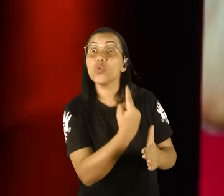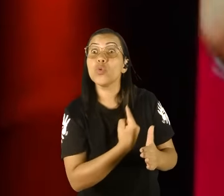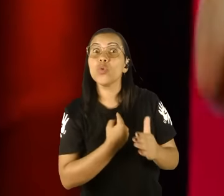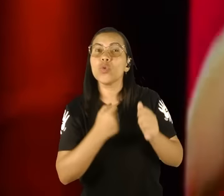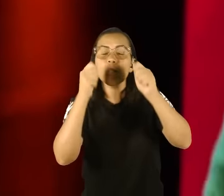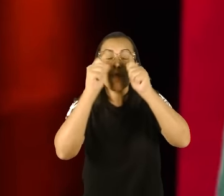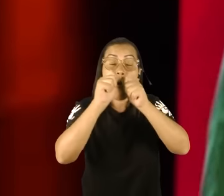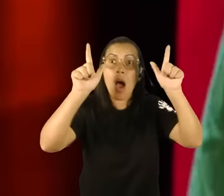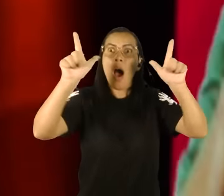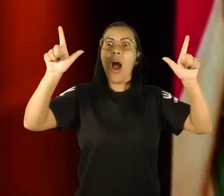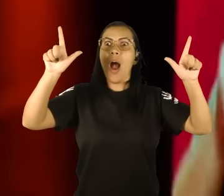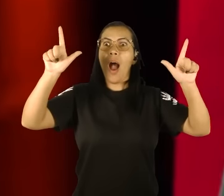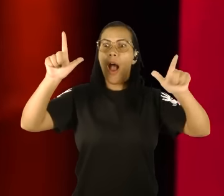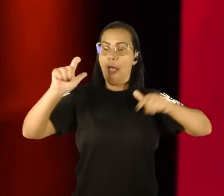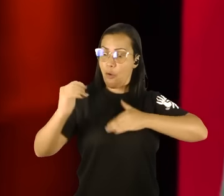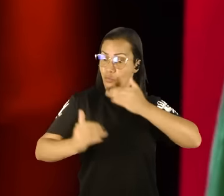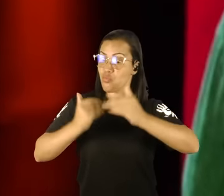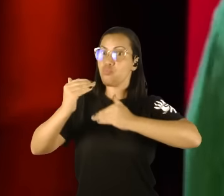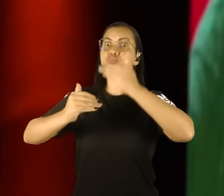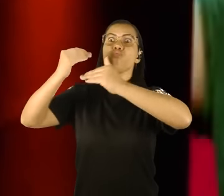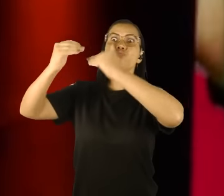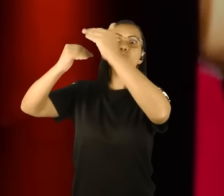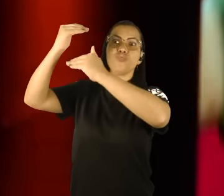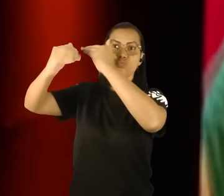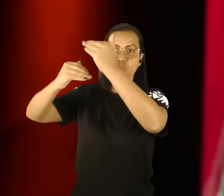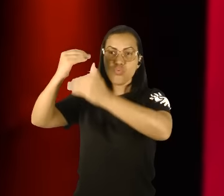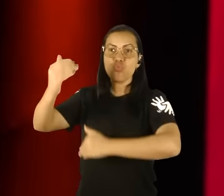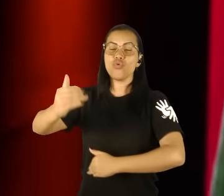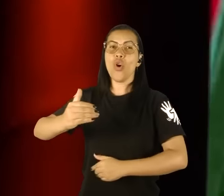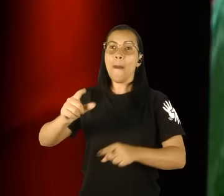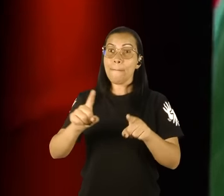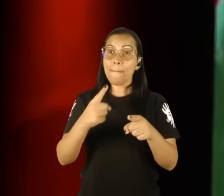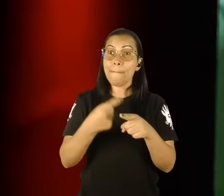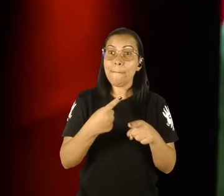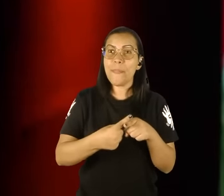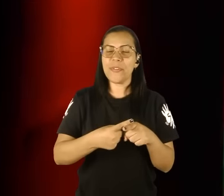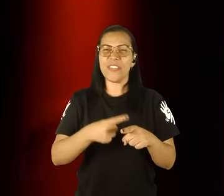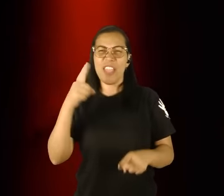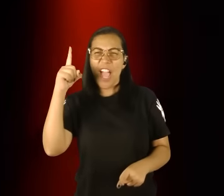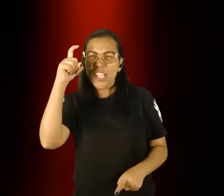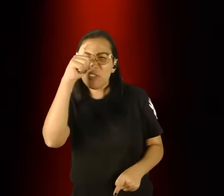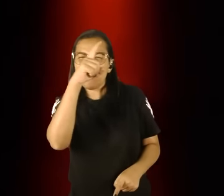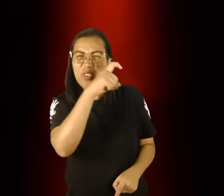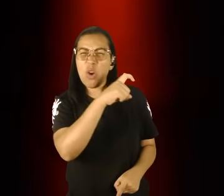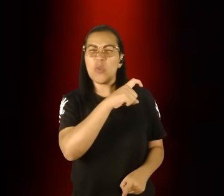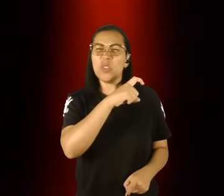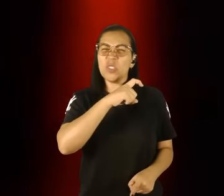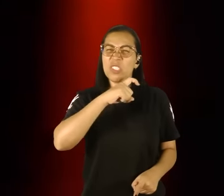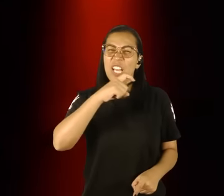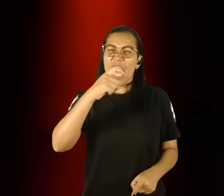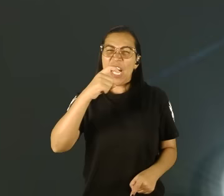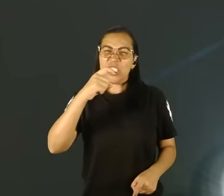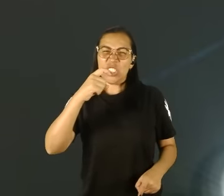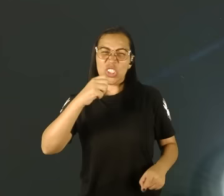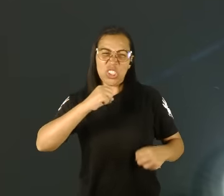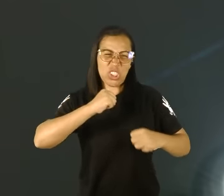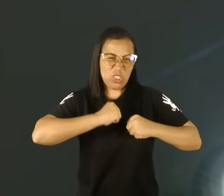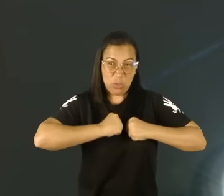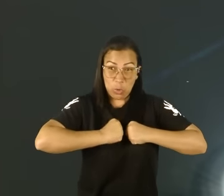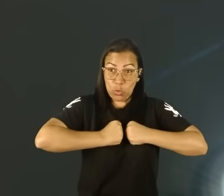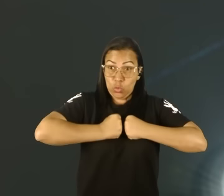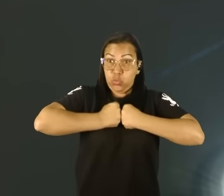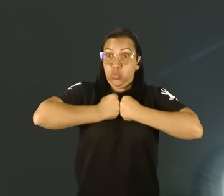não são bons, tem dias que a perna cansa, tem dias que dá cãibra, tem dias que as mãos estão exaustas, mas se você quer viver uma